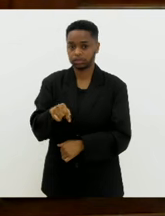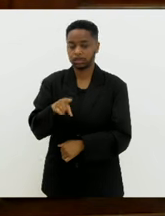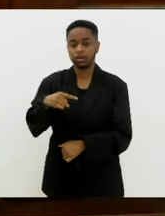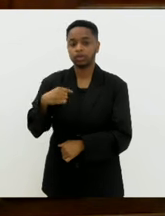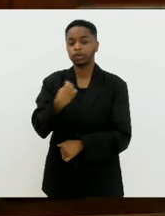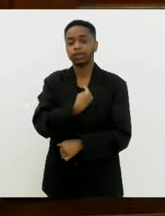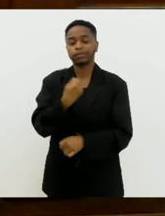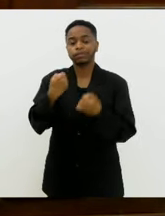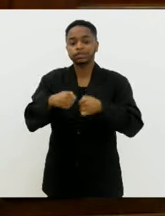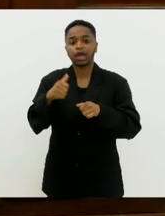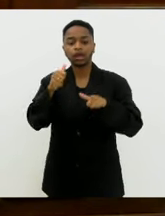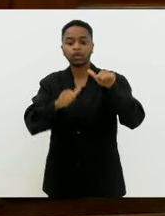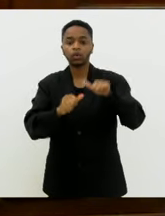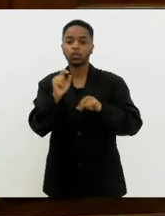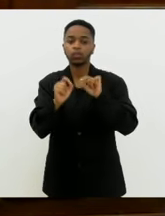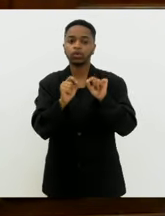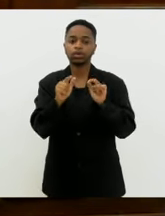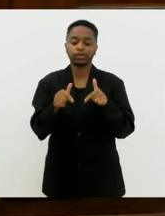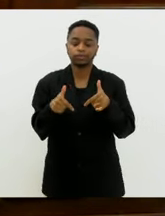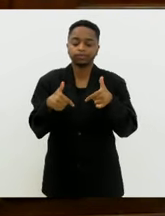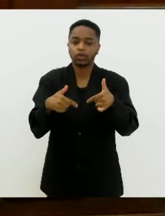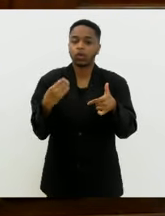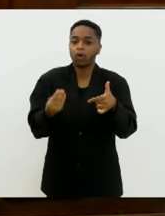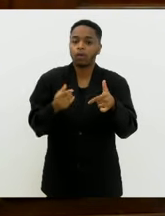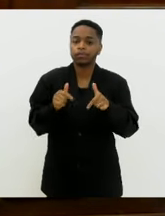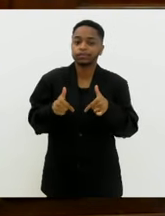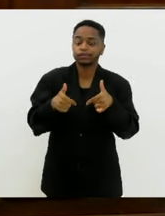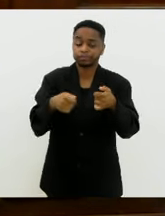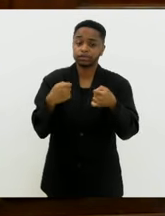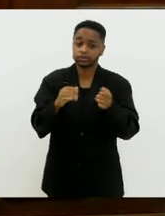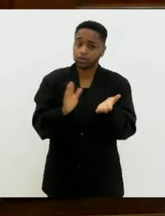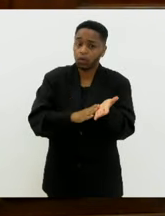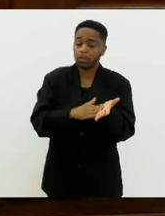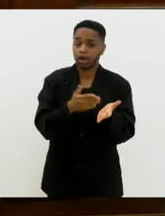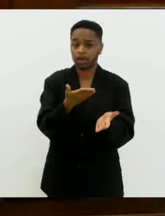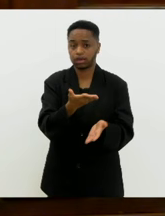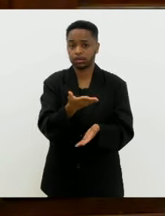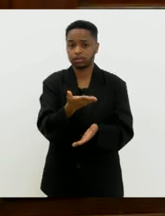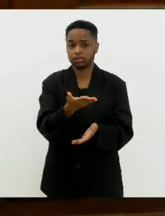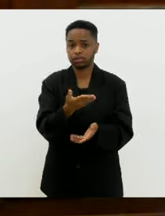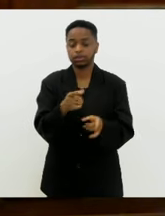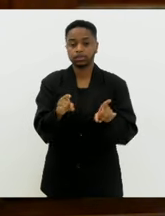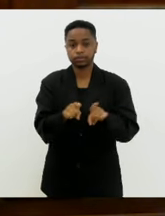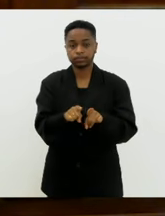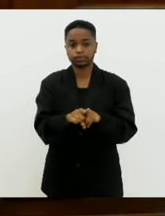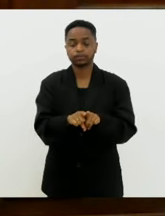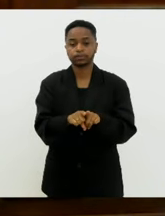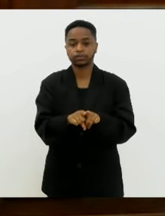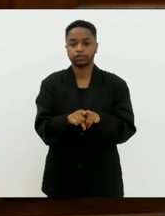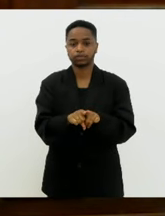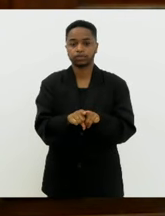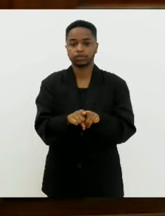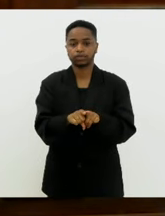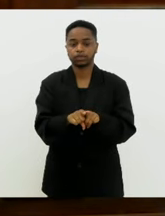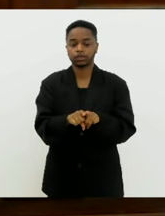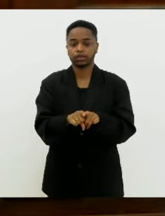fazer é realmente cobrar e fazer com que não tenhamos